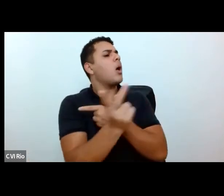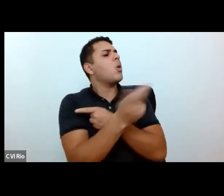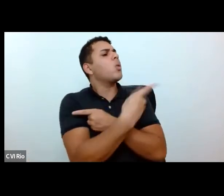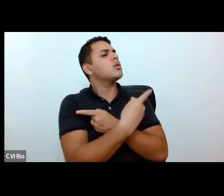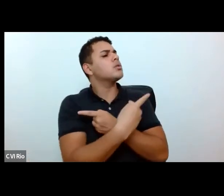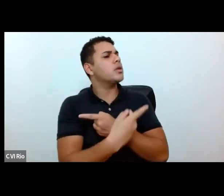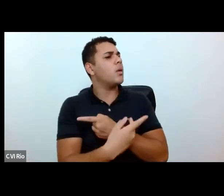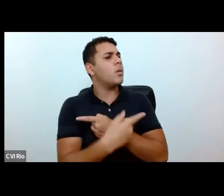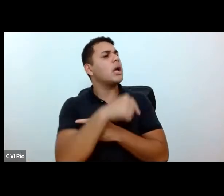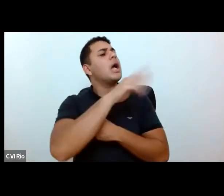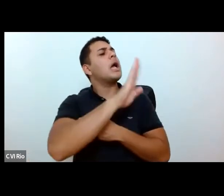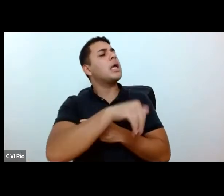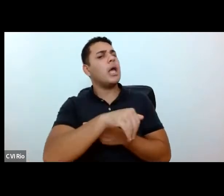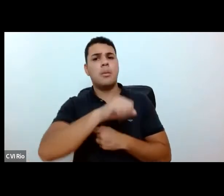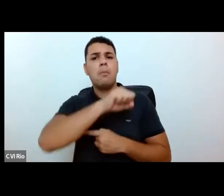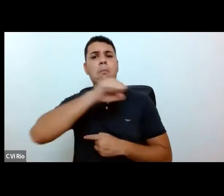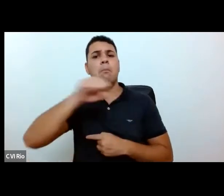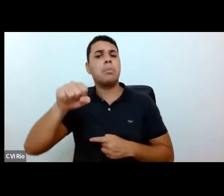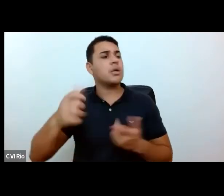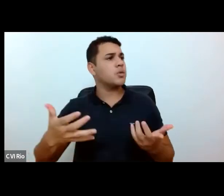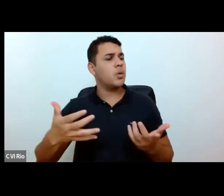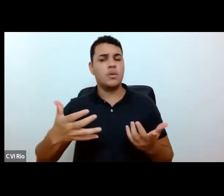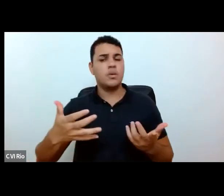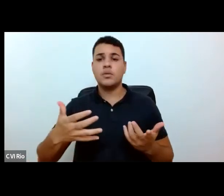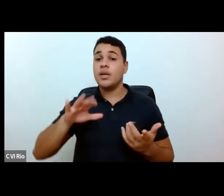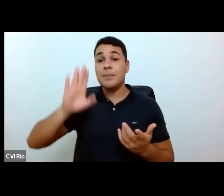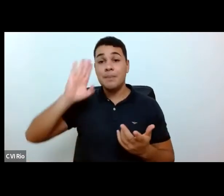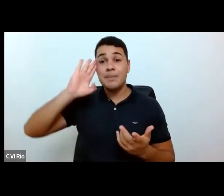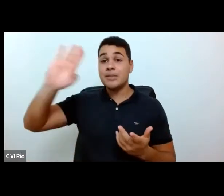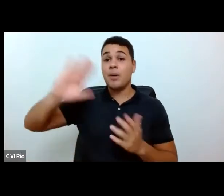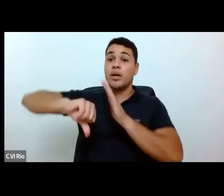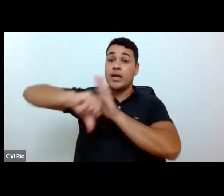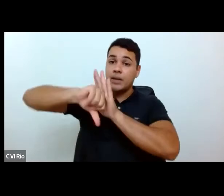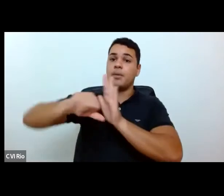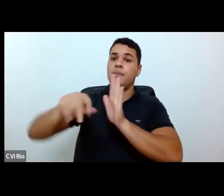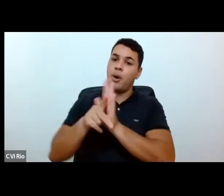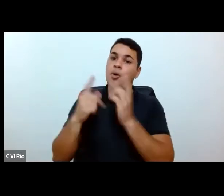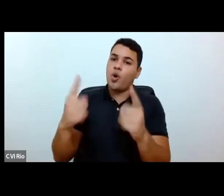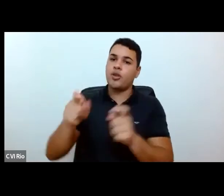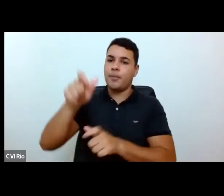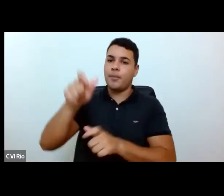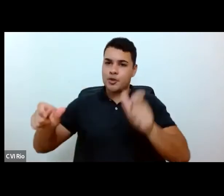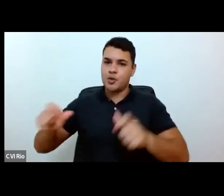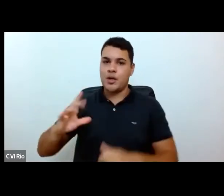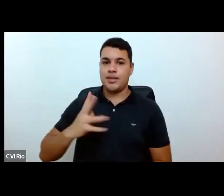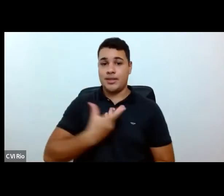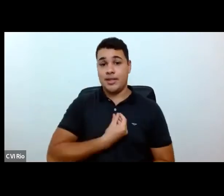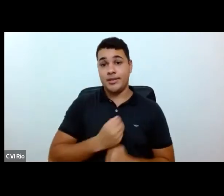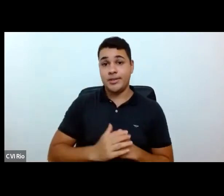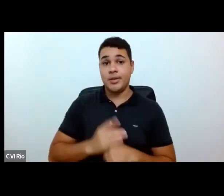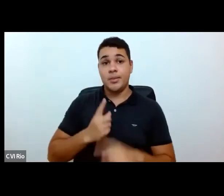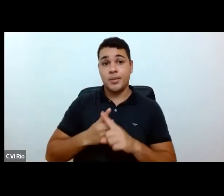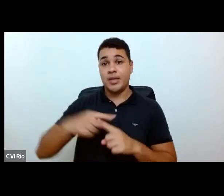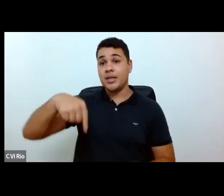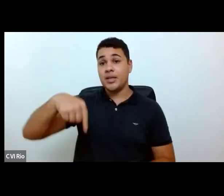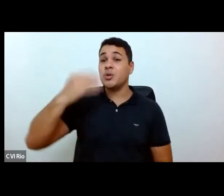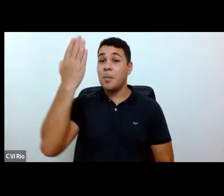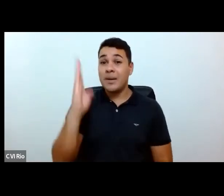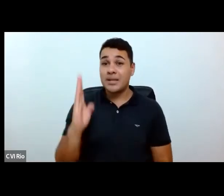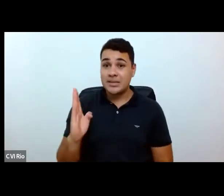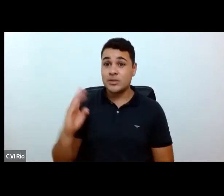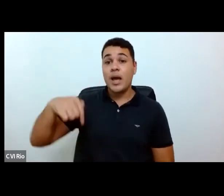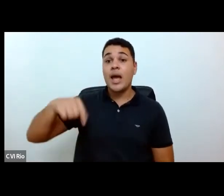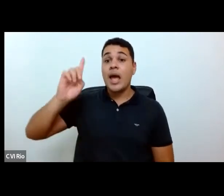e propriamente os crimes de ódio contra pessoas trans, né? O Brasil segue aí sendo um país do mundo que mais mata